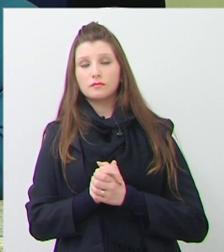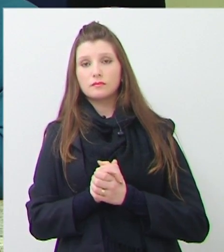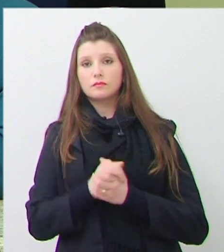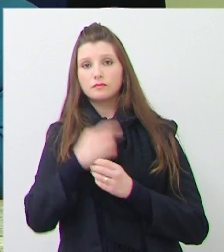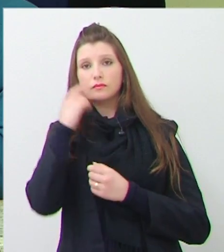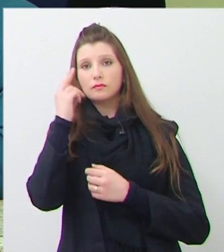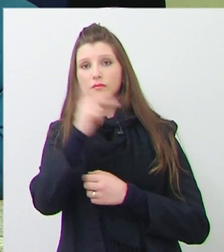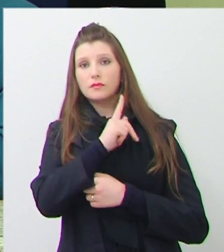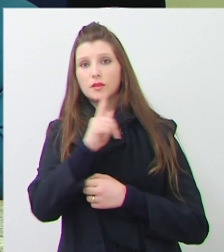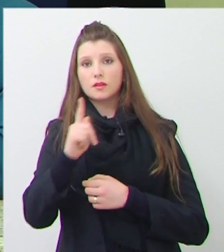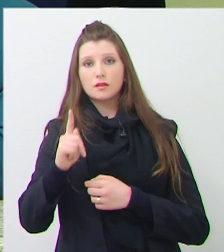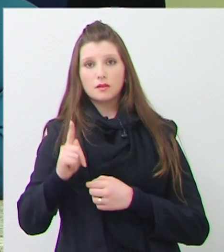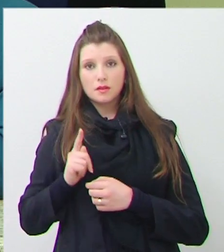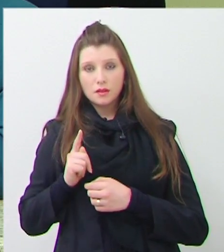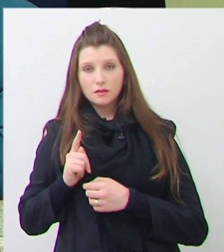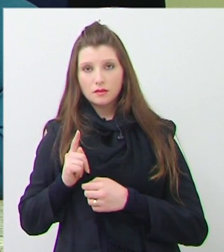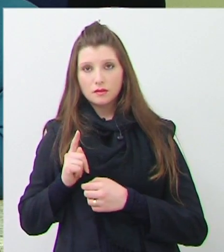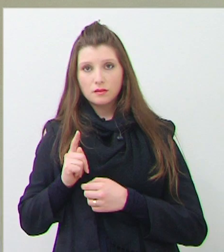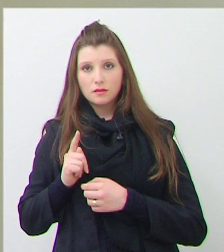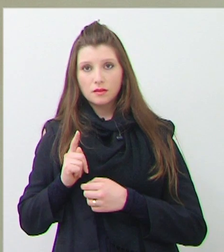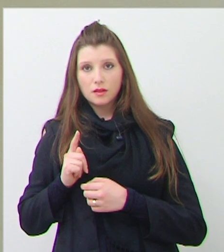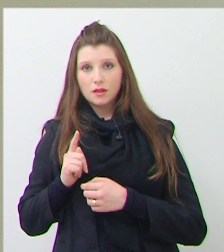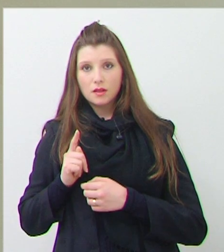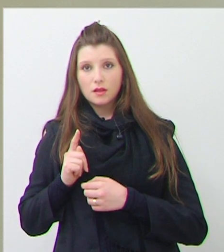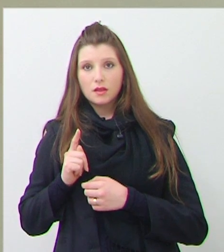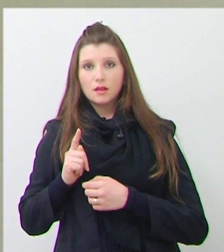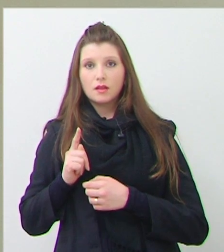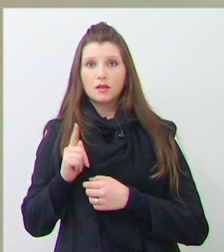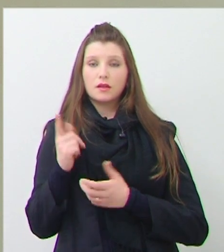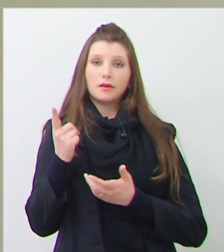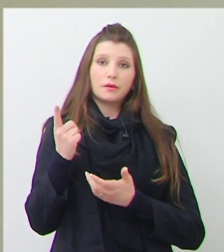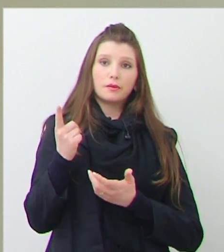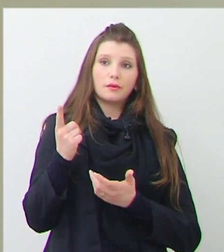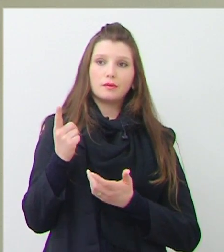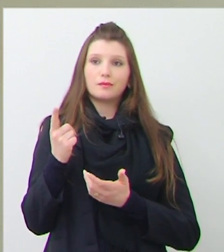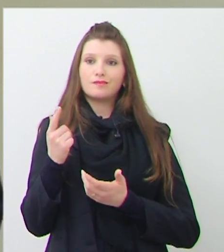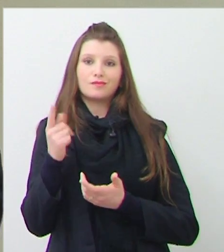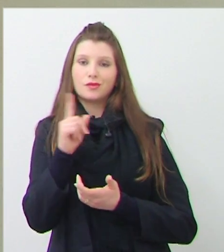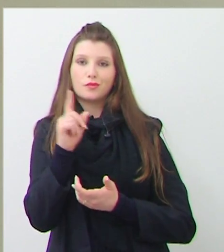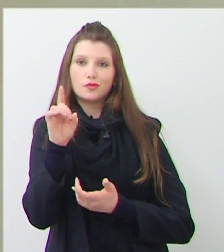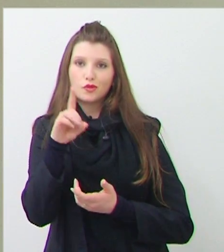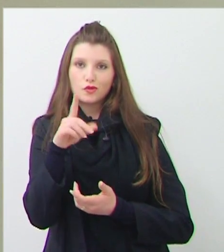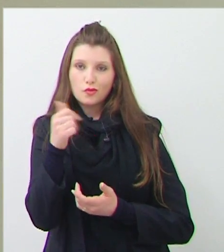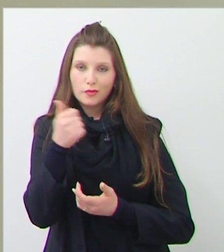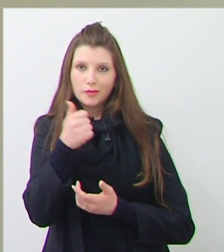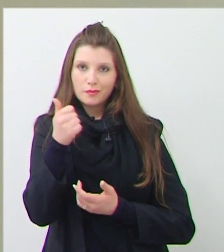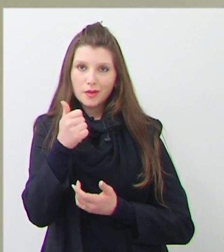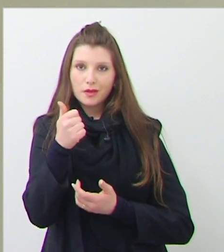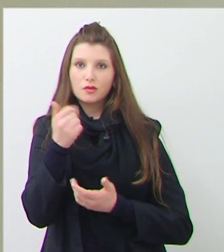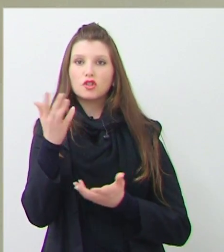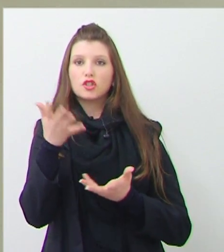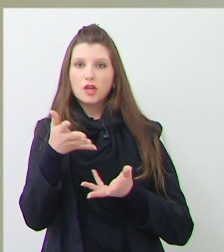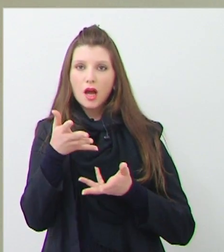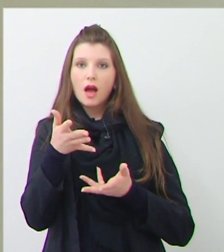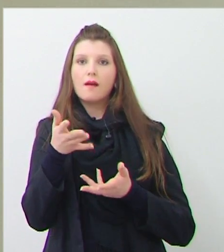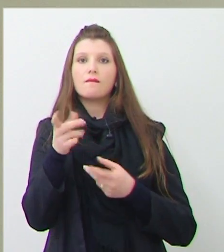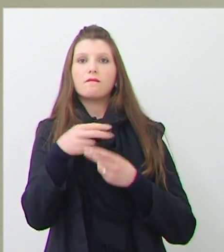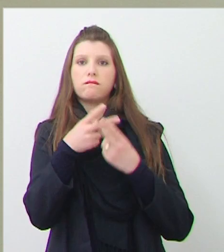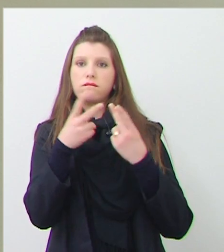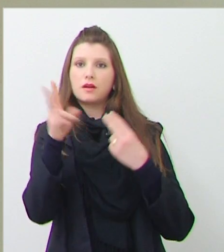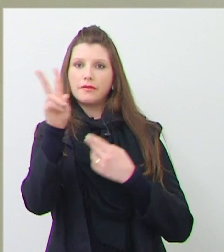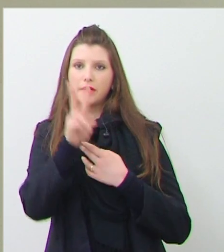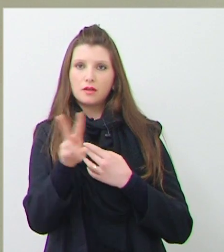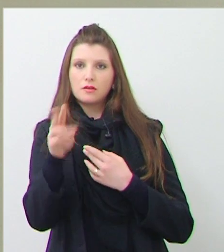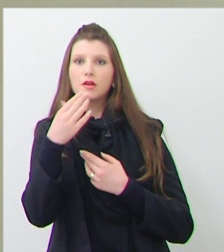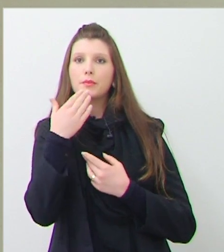Senhor presidente, na verdade, eu não sou o último e não serei o primeiro, como já vários vereadores já pediram, que o